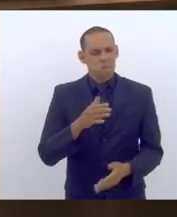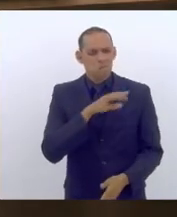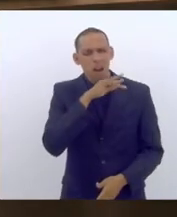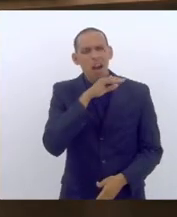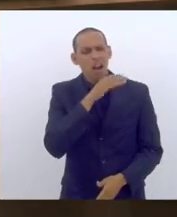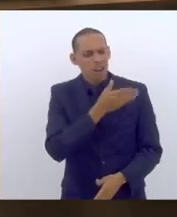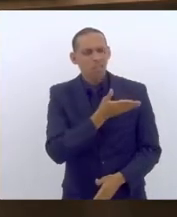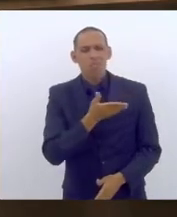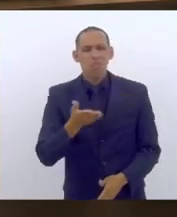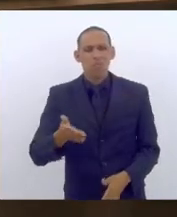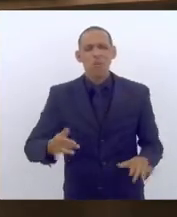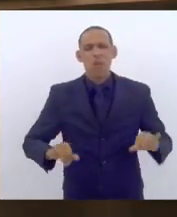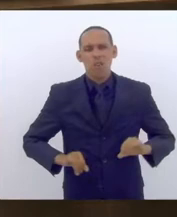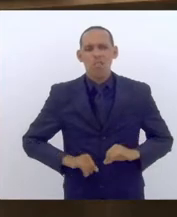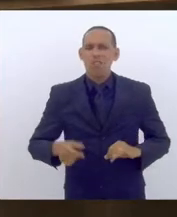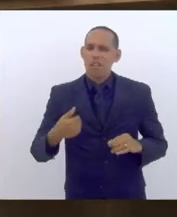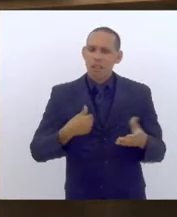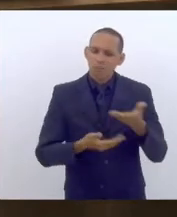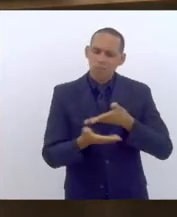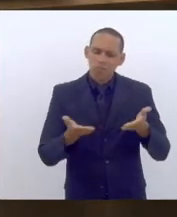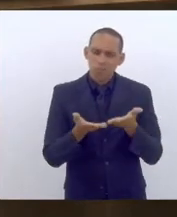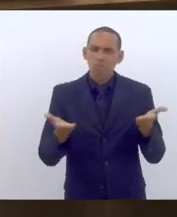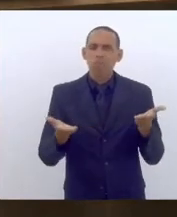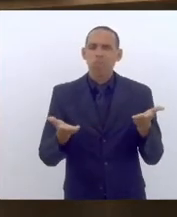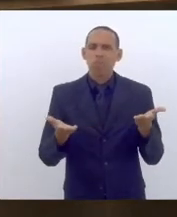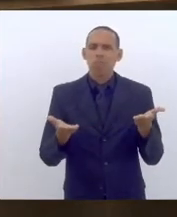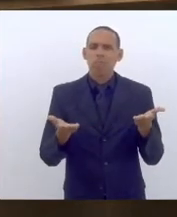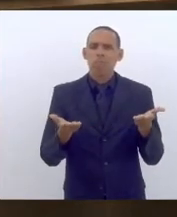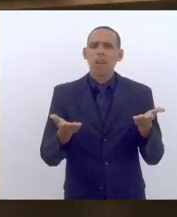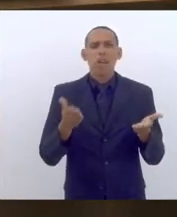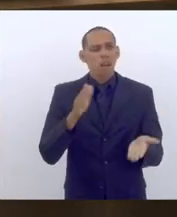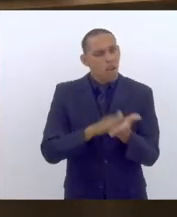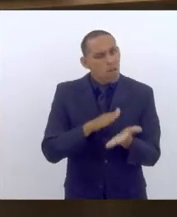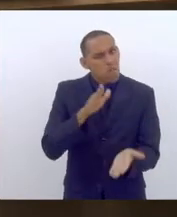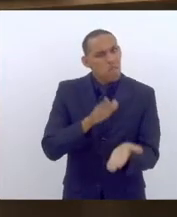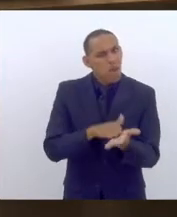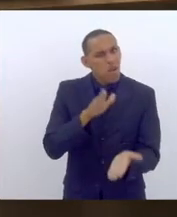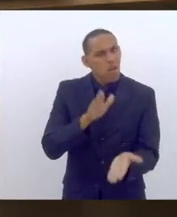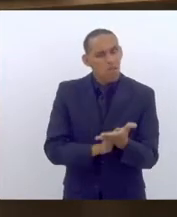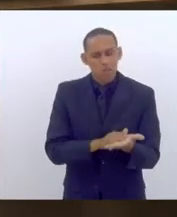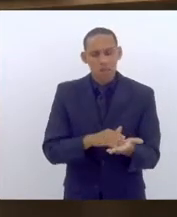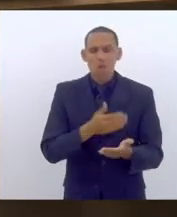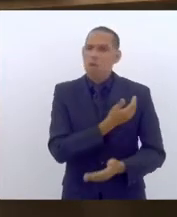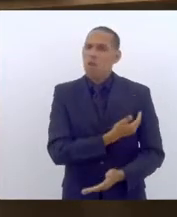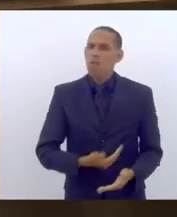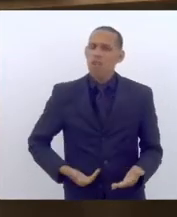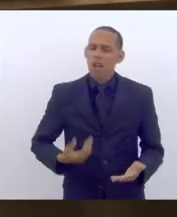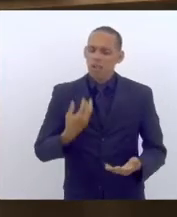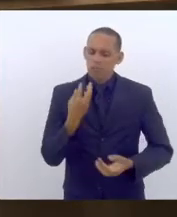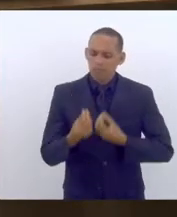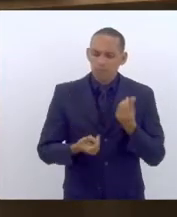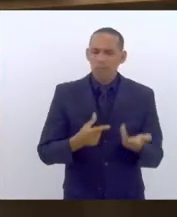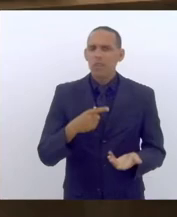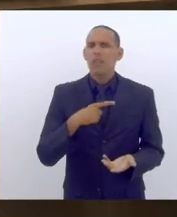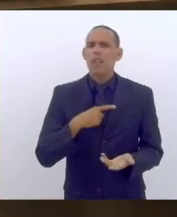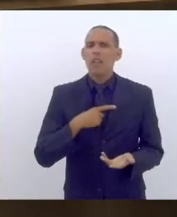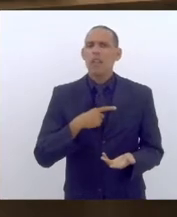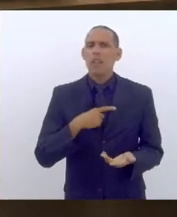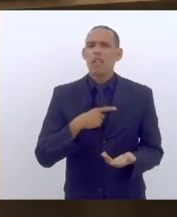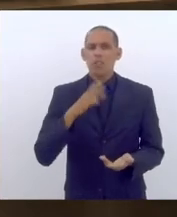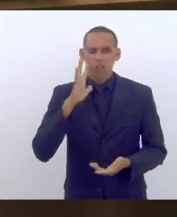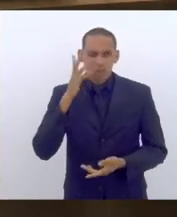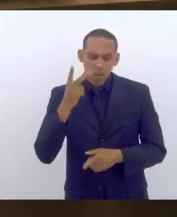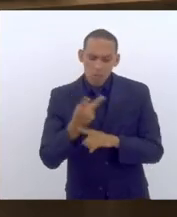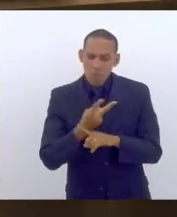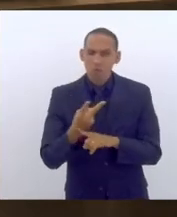partilhar isso com o Parlamento reivindicar do governo que tenha sensibilidade e busca uma solução